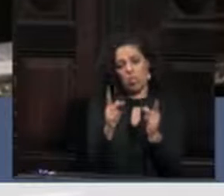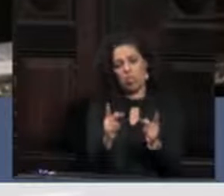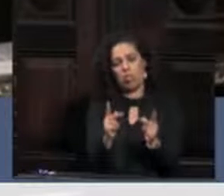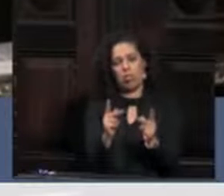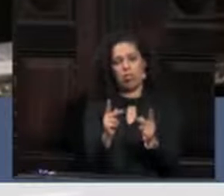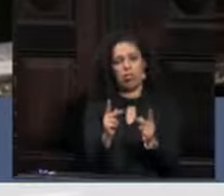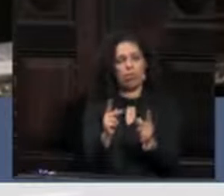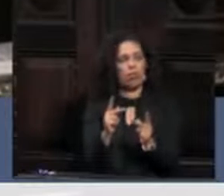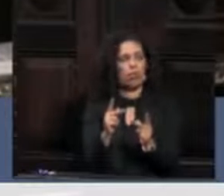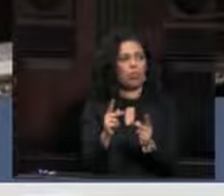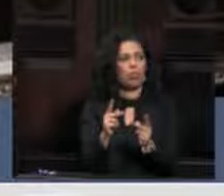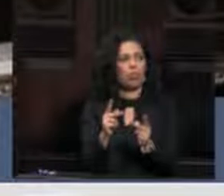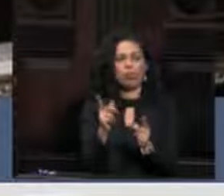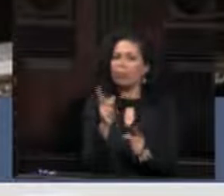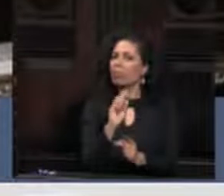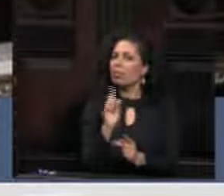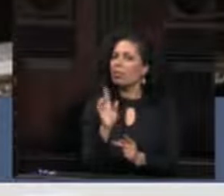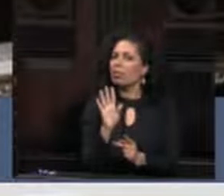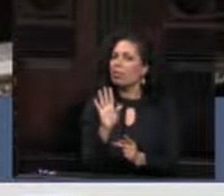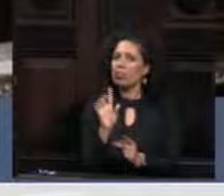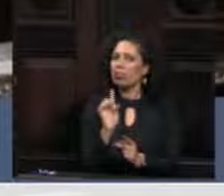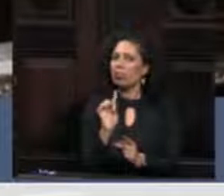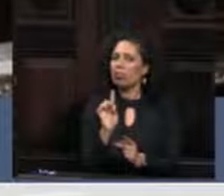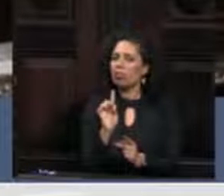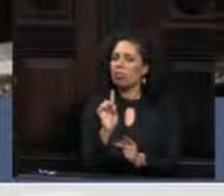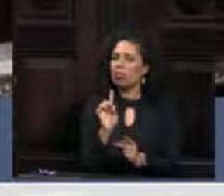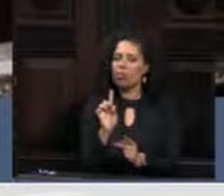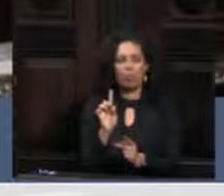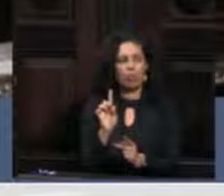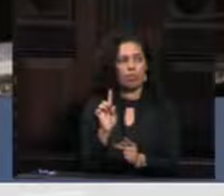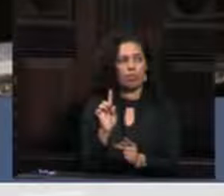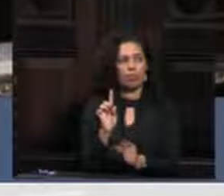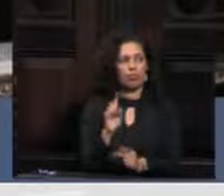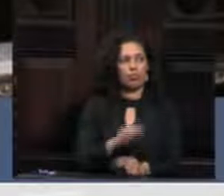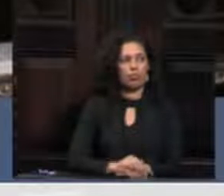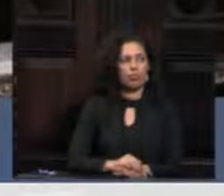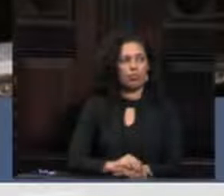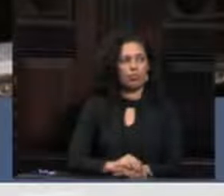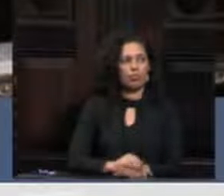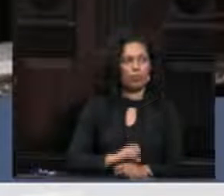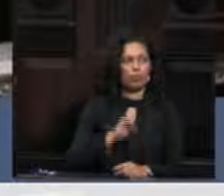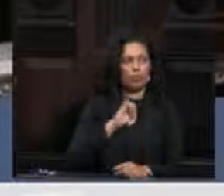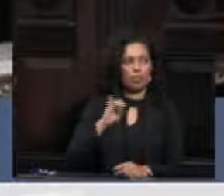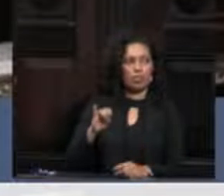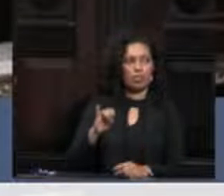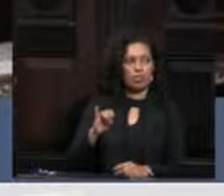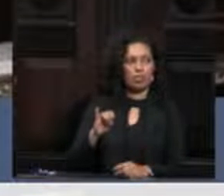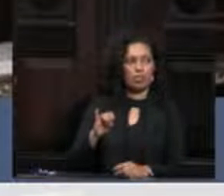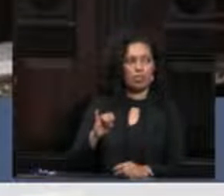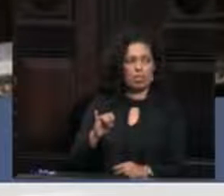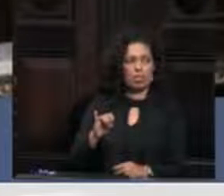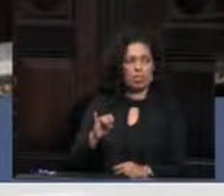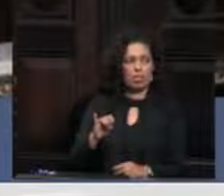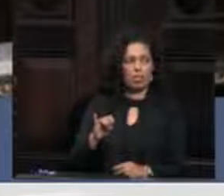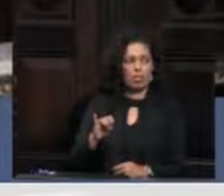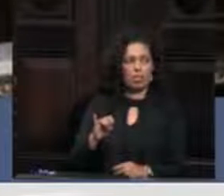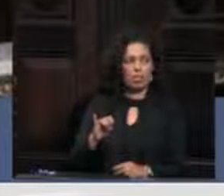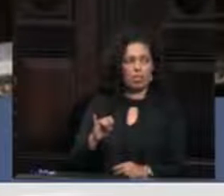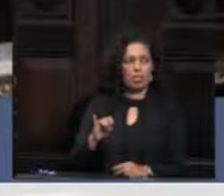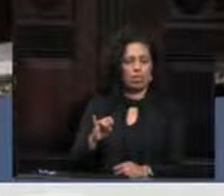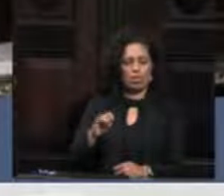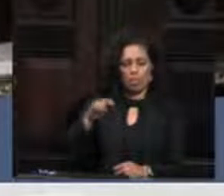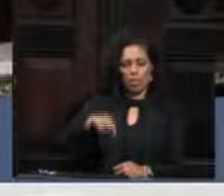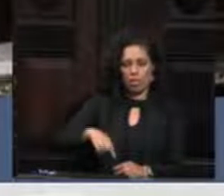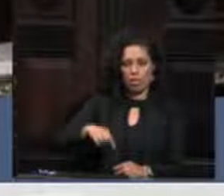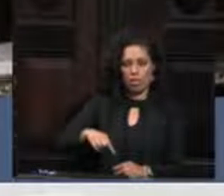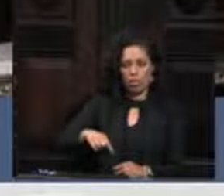honrado. Não, mas não era isso. Se num determinado momento a maioria nesta